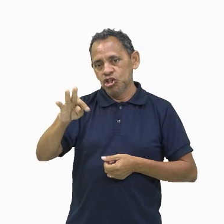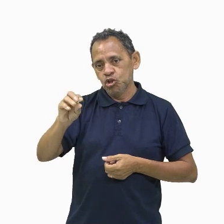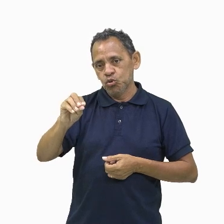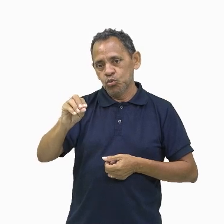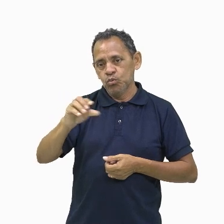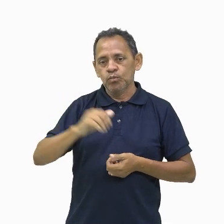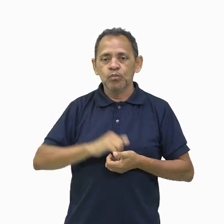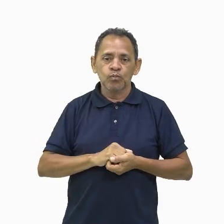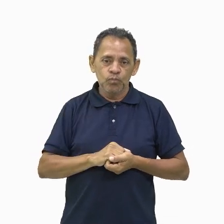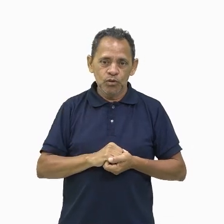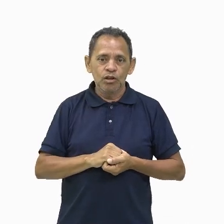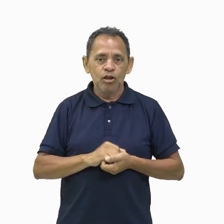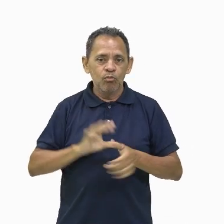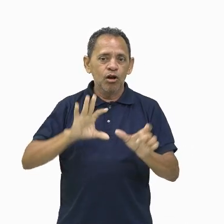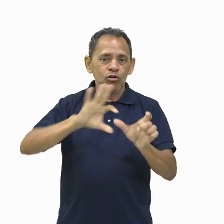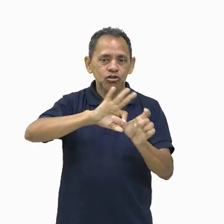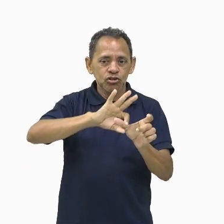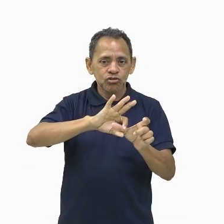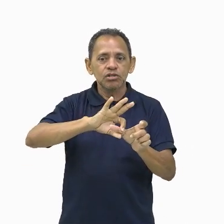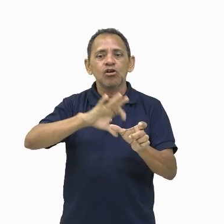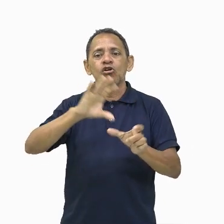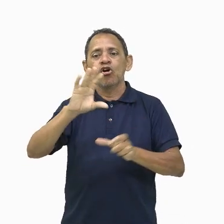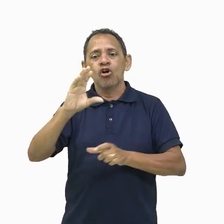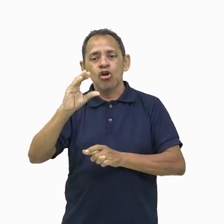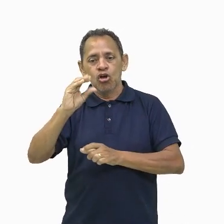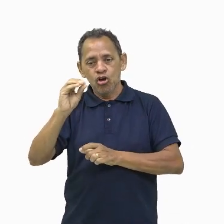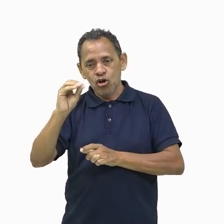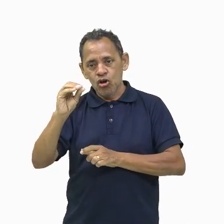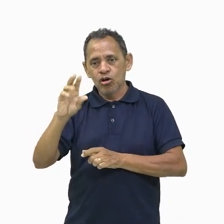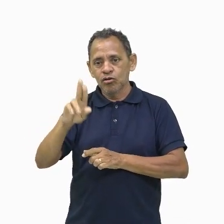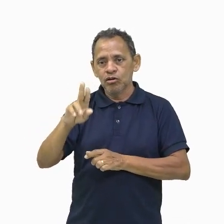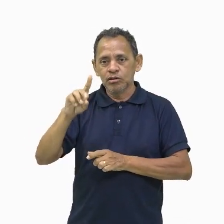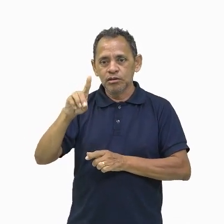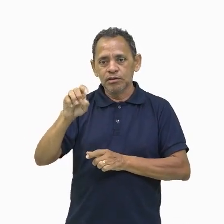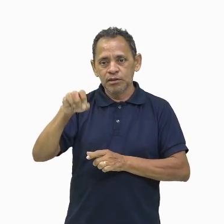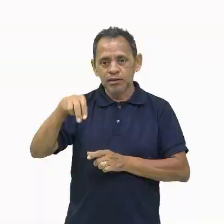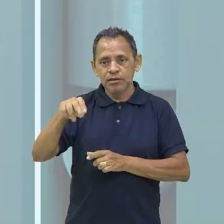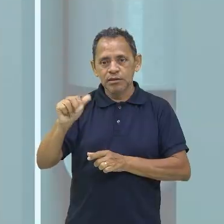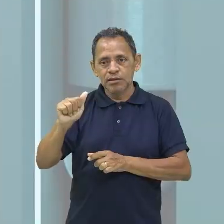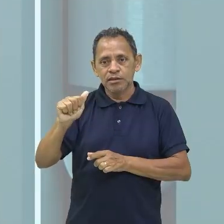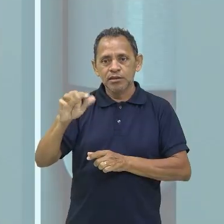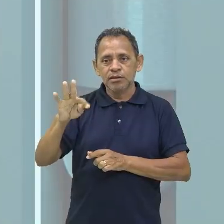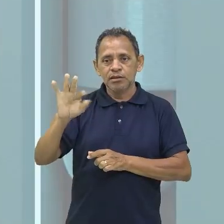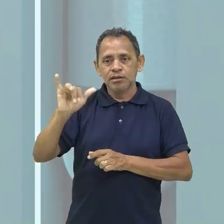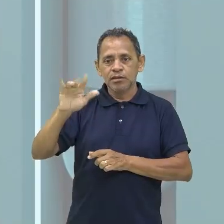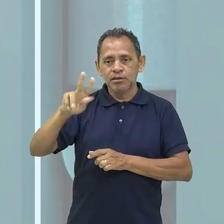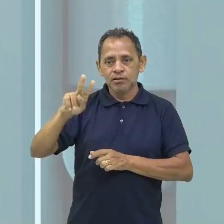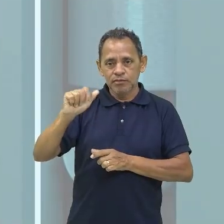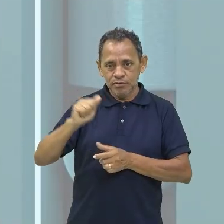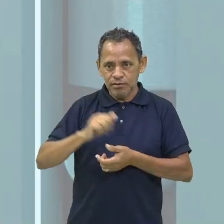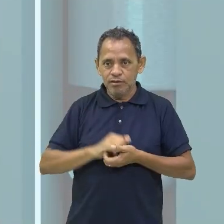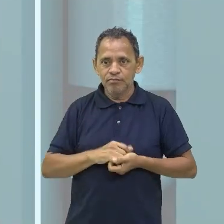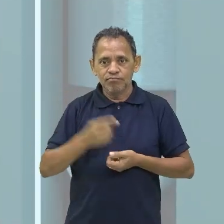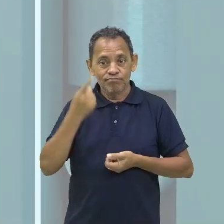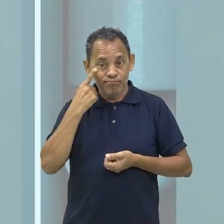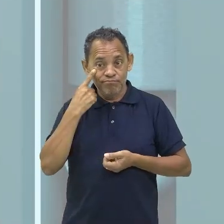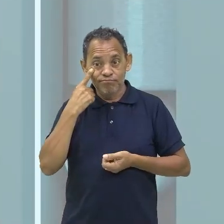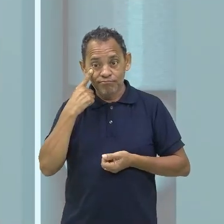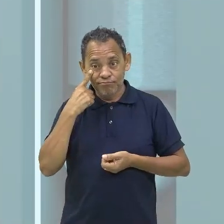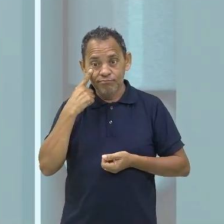uma conjunção coordenativa, então se enquadra no exemplo de polissíndeto, ok? Então vejam que nós